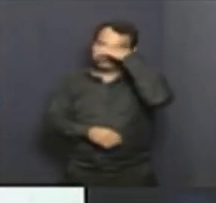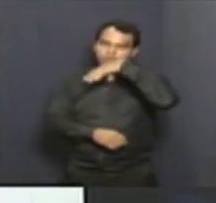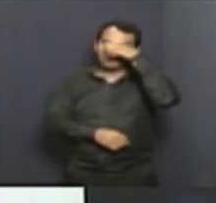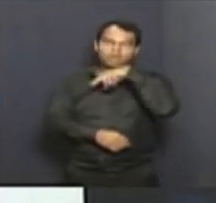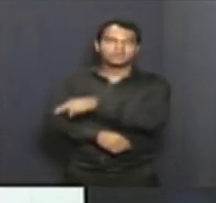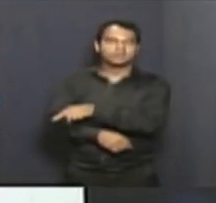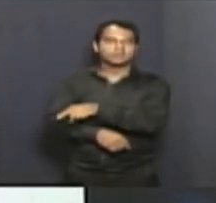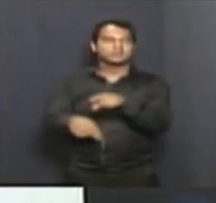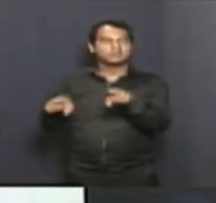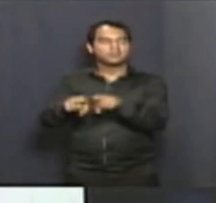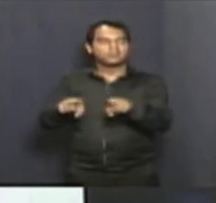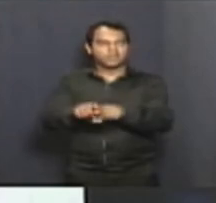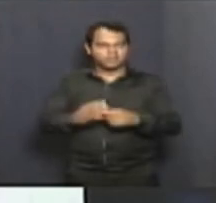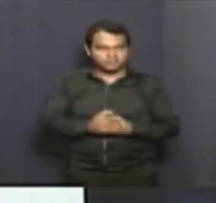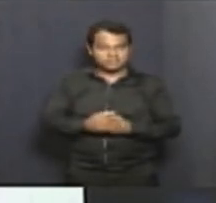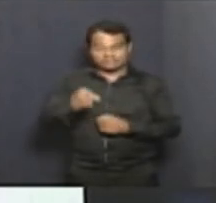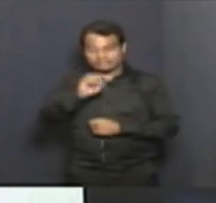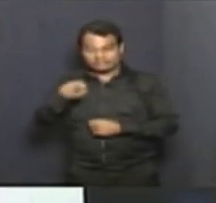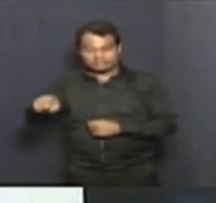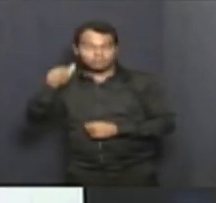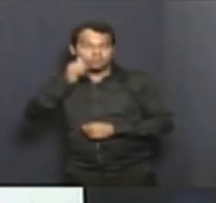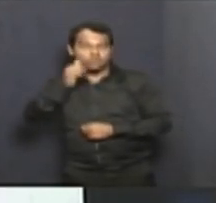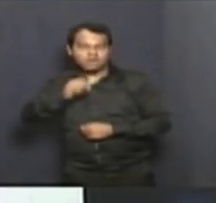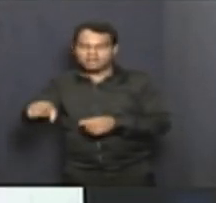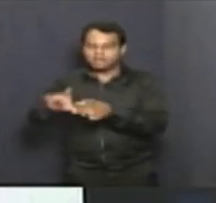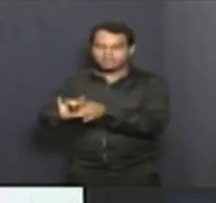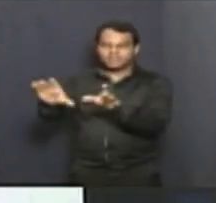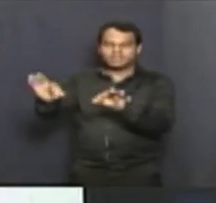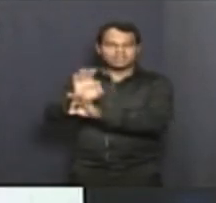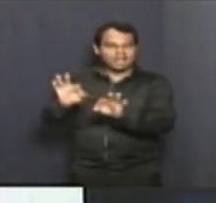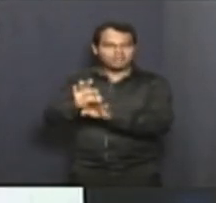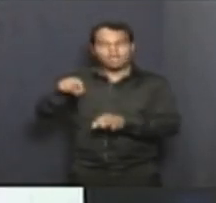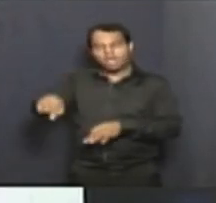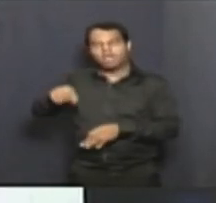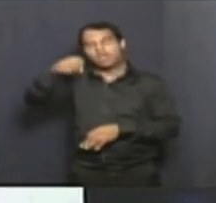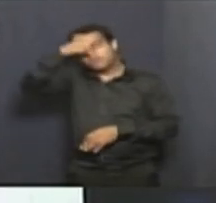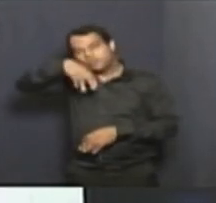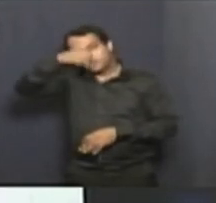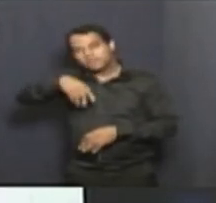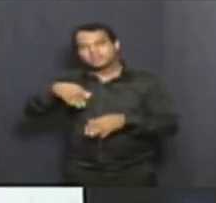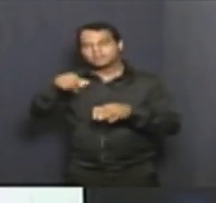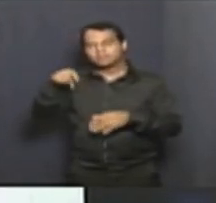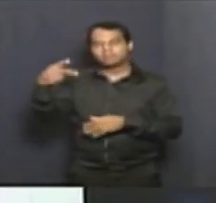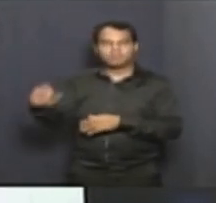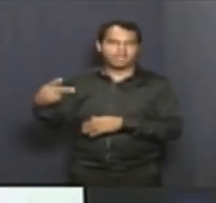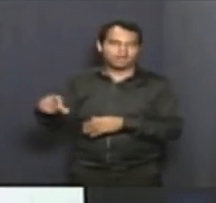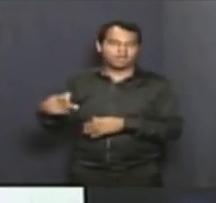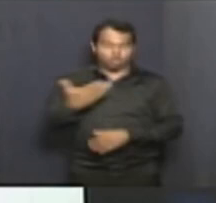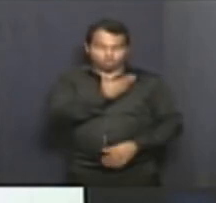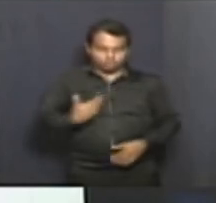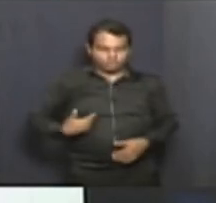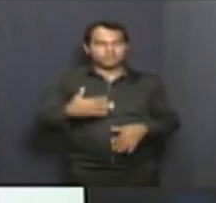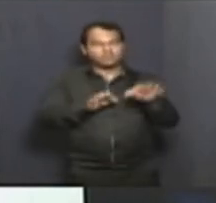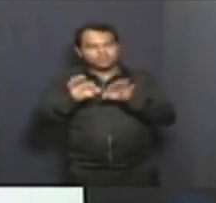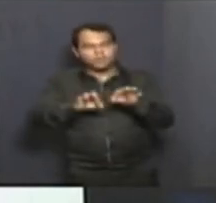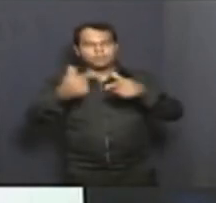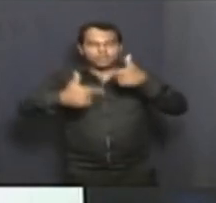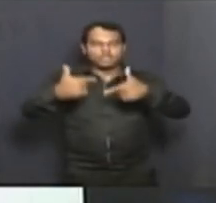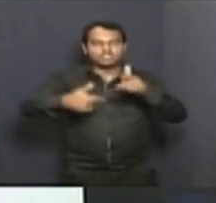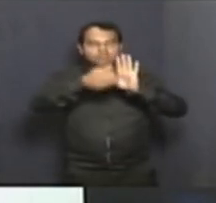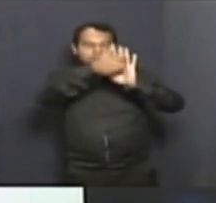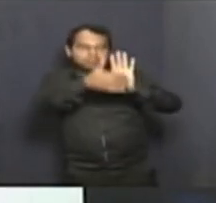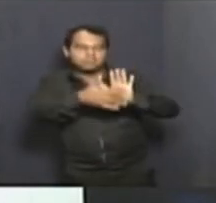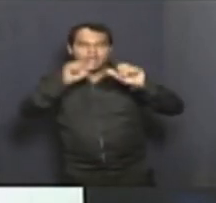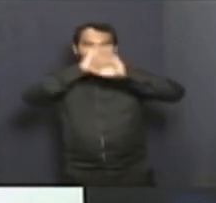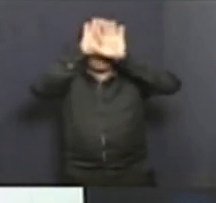tão é sem a sua independência é uma violência grande que é causada por ela não seja o nosso governo nós temos políticas clara realmente